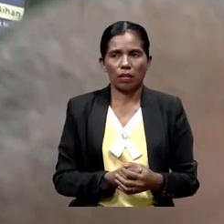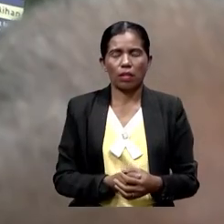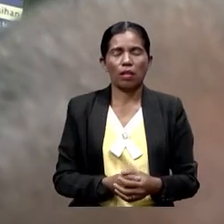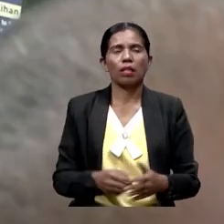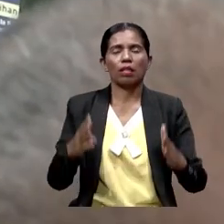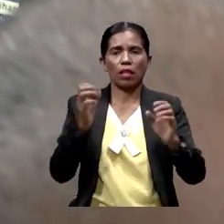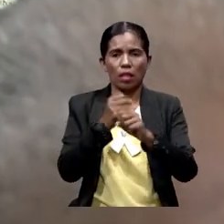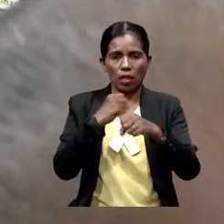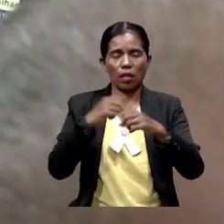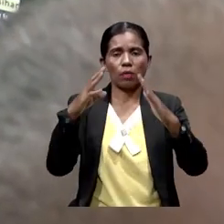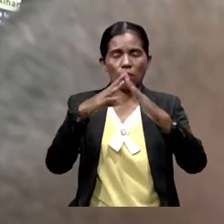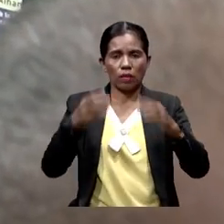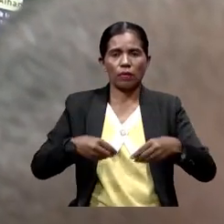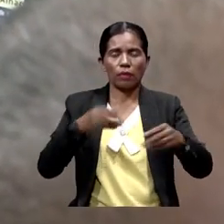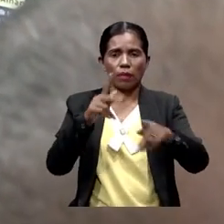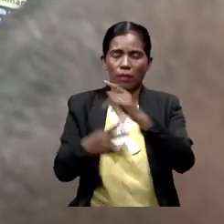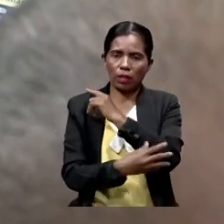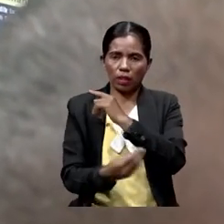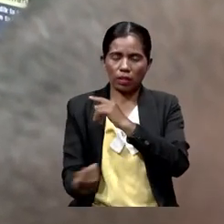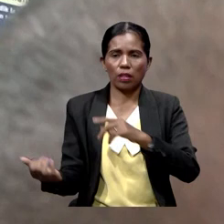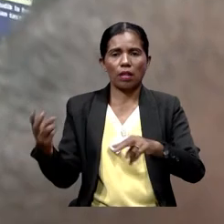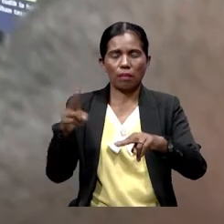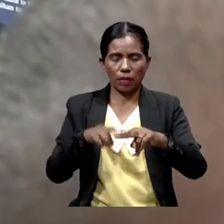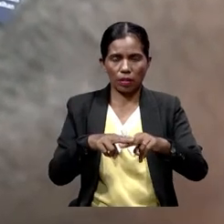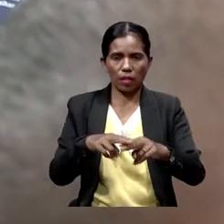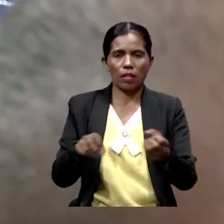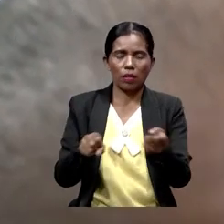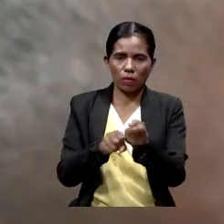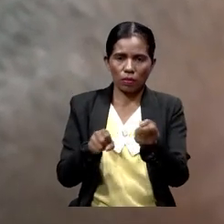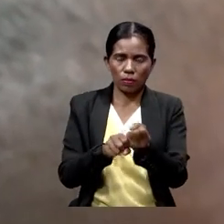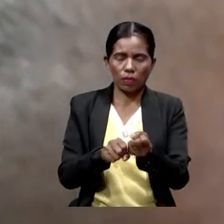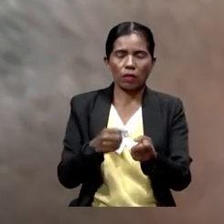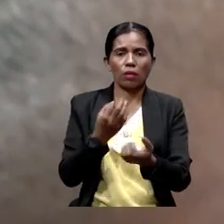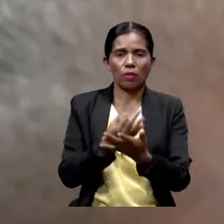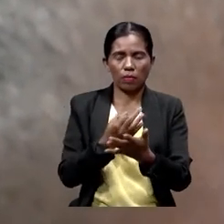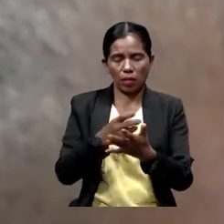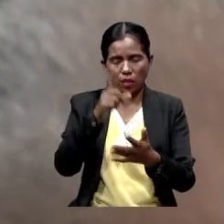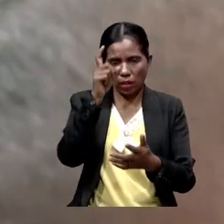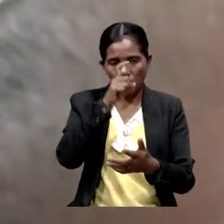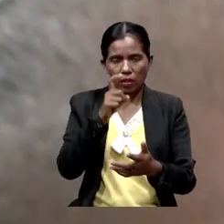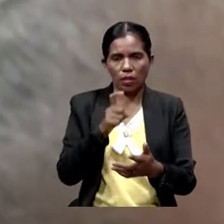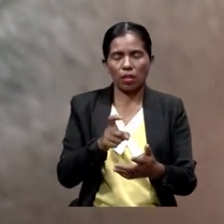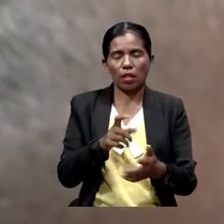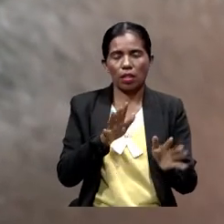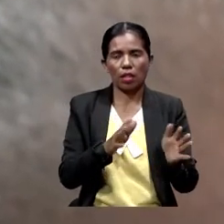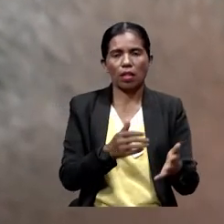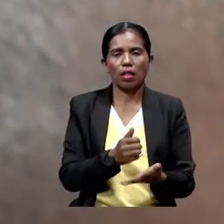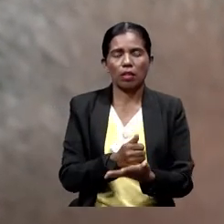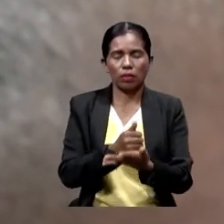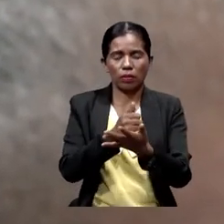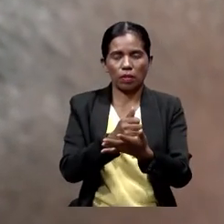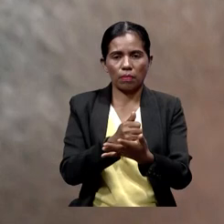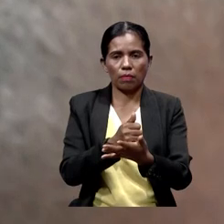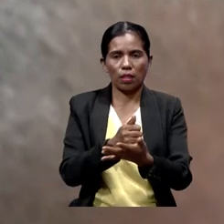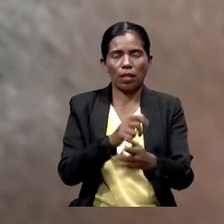a Xira, aumenta apoio para Catuas, Félix Xira, $50.